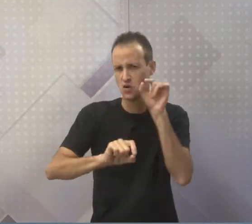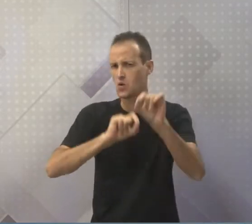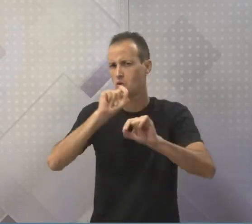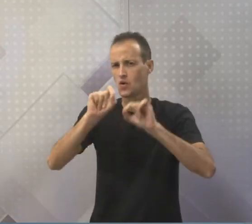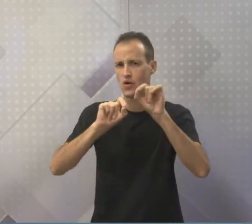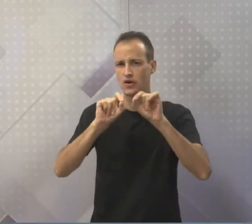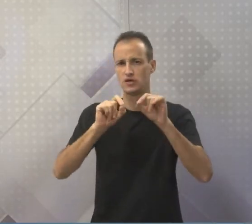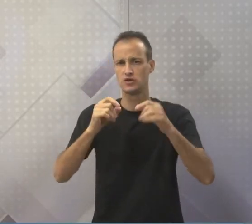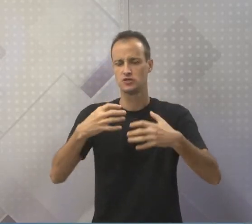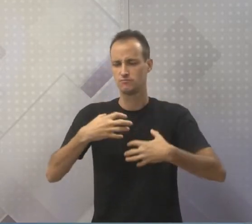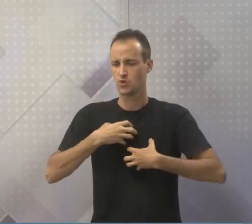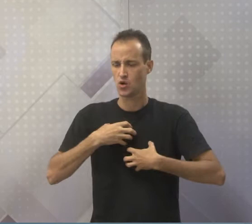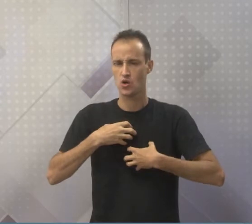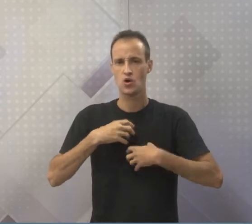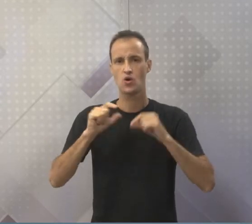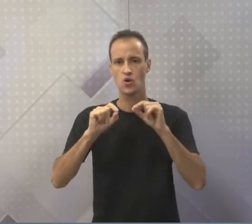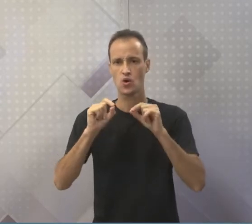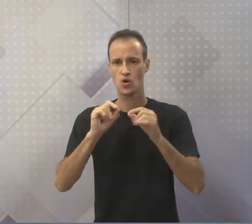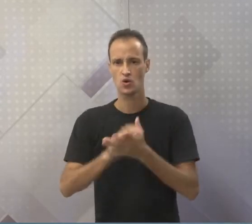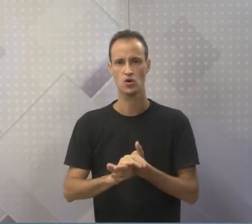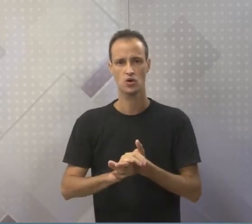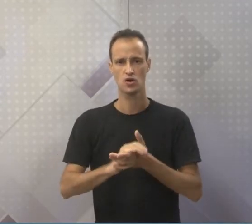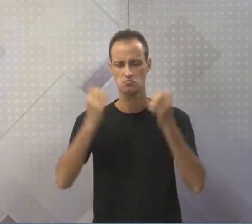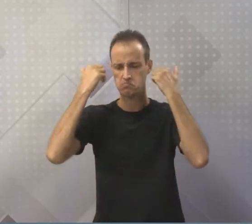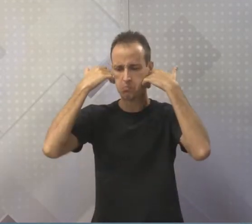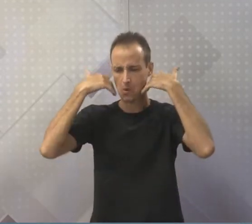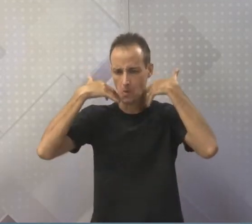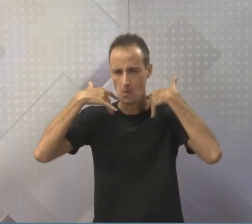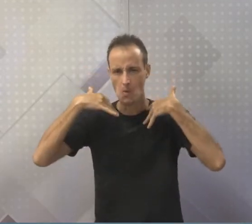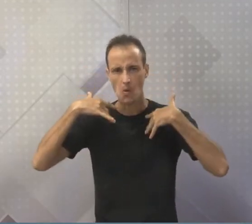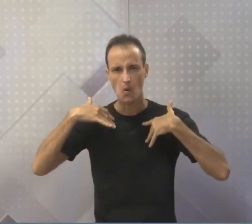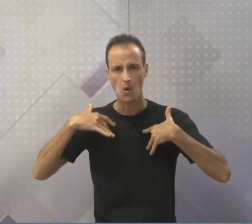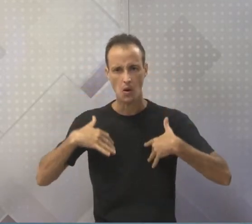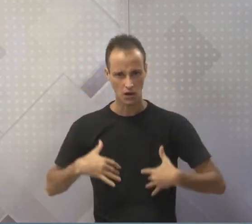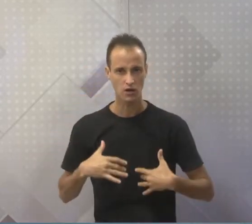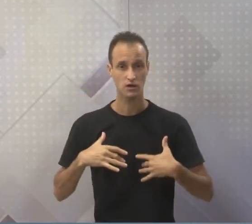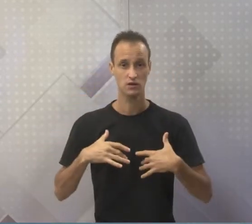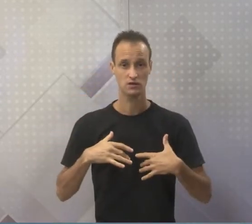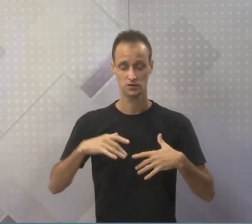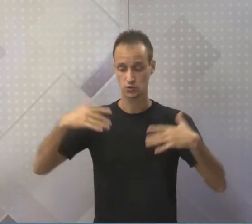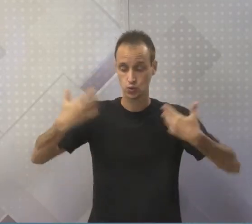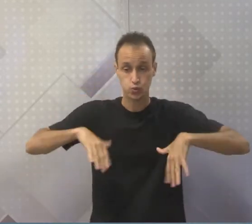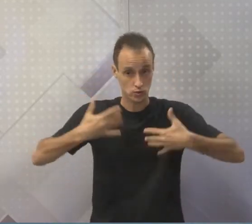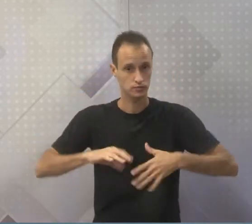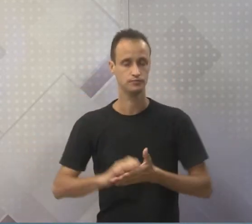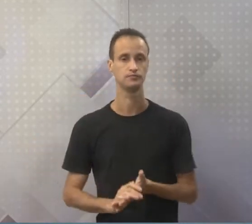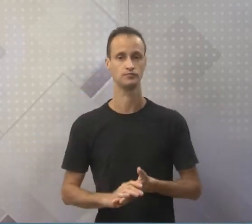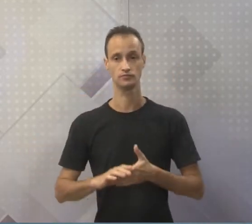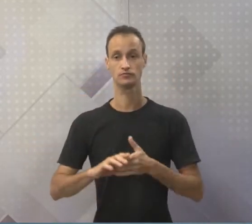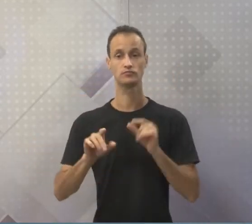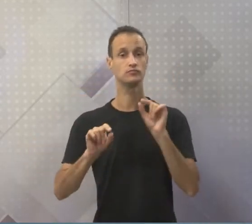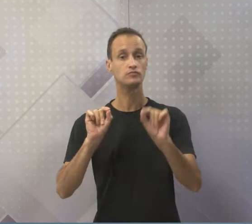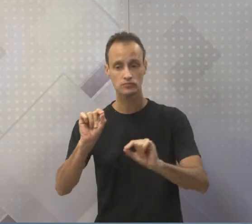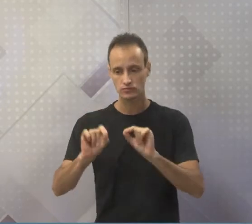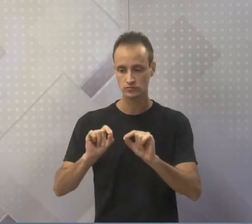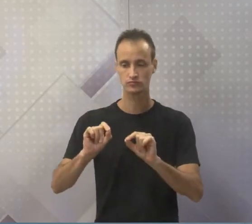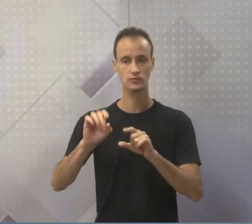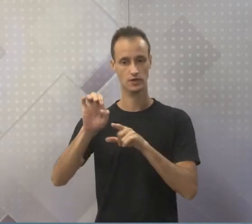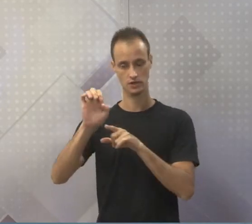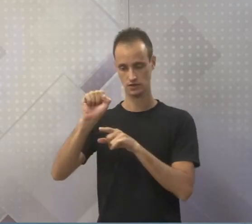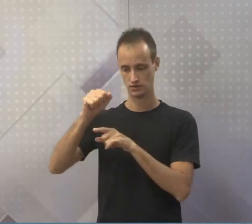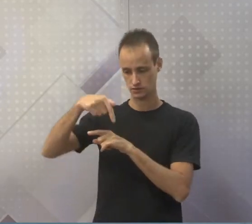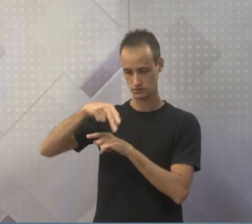ela provoca desidratação severa. Lembra disso? A esquistossomose é uma